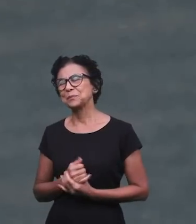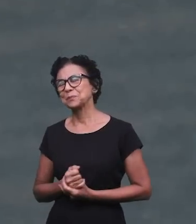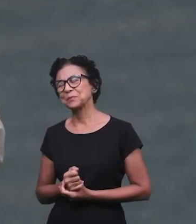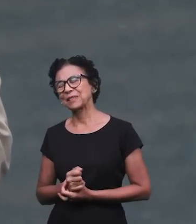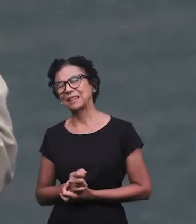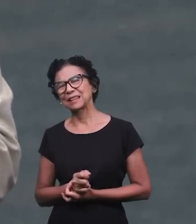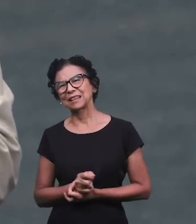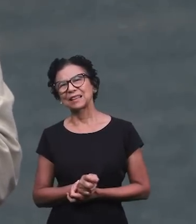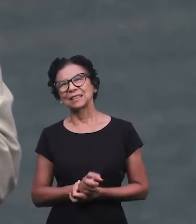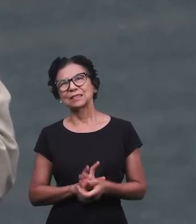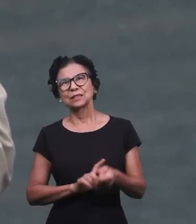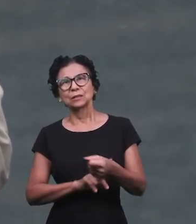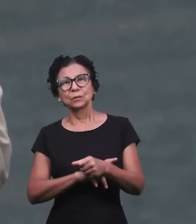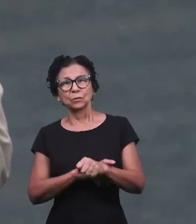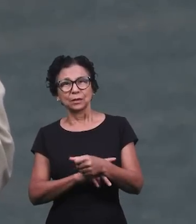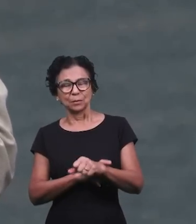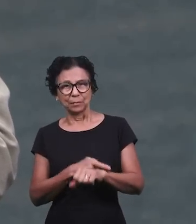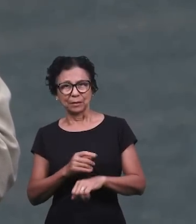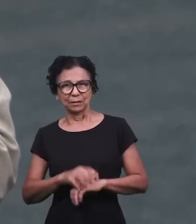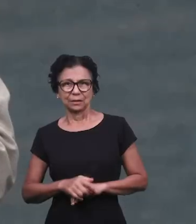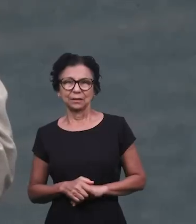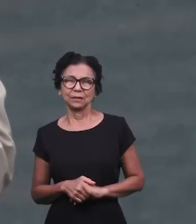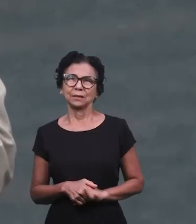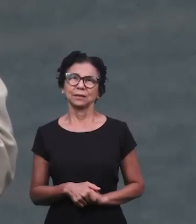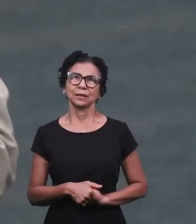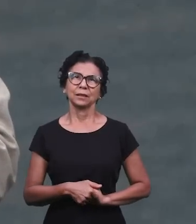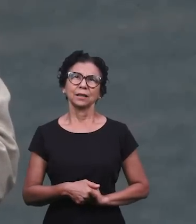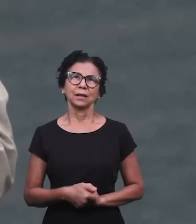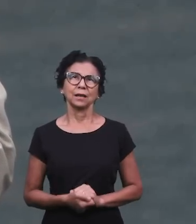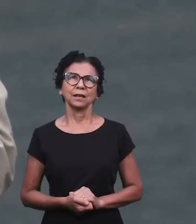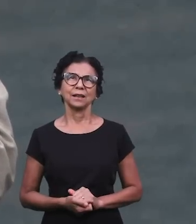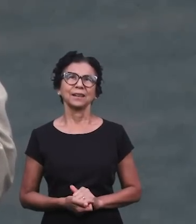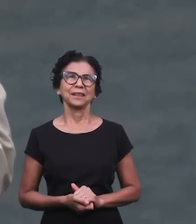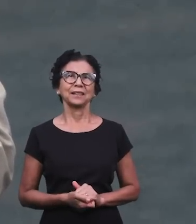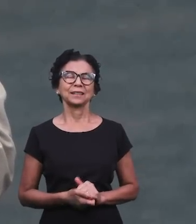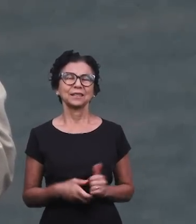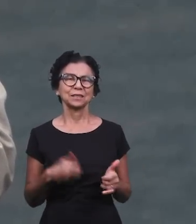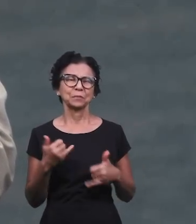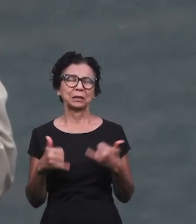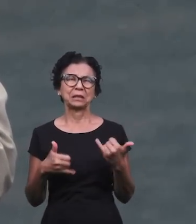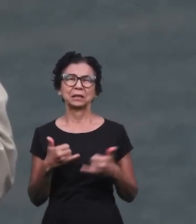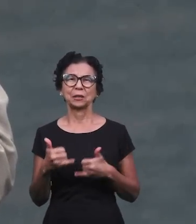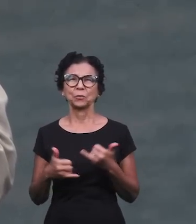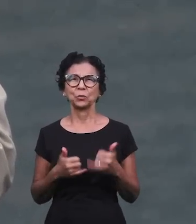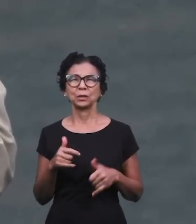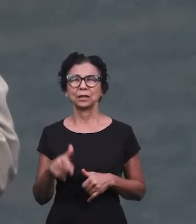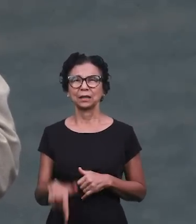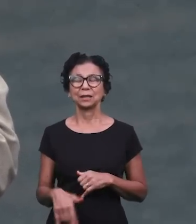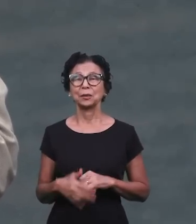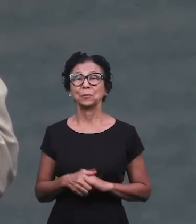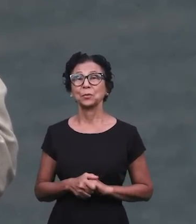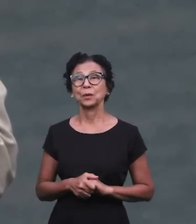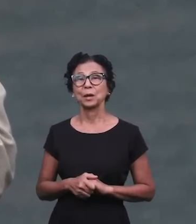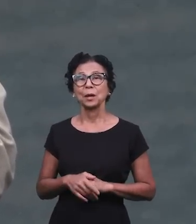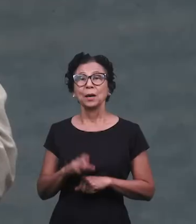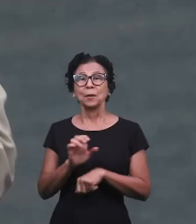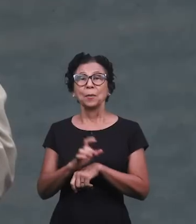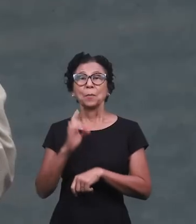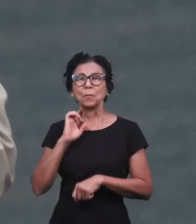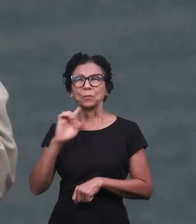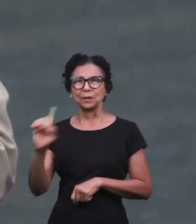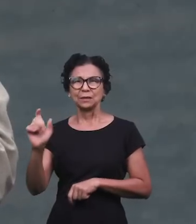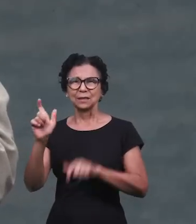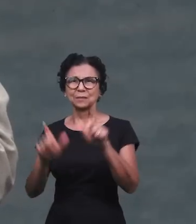quem não mora aqui na região, isso é uma coisa que se fala e que se brinca muito aqui, porque os mineiros gostam muito de vir a Guarapari, principalmente no